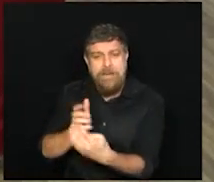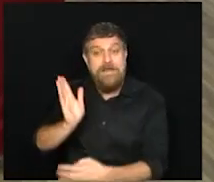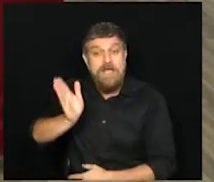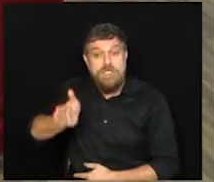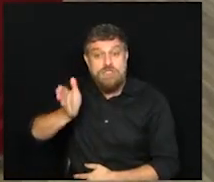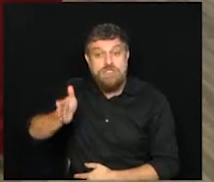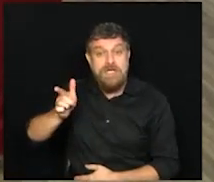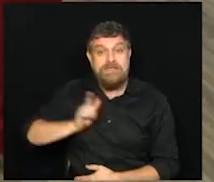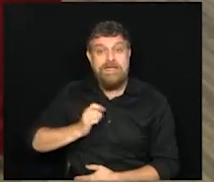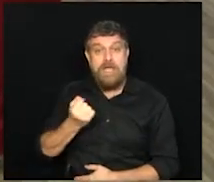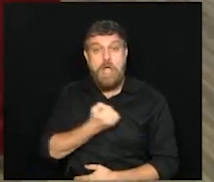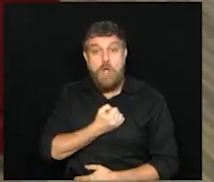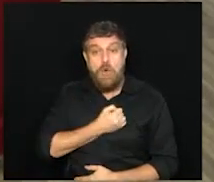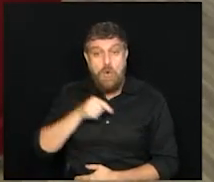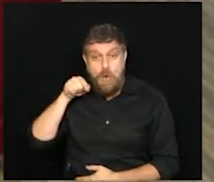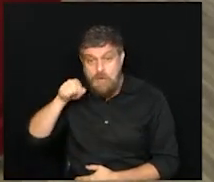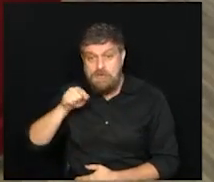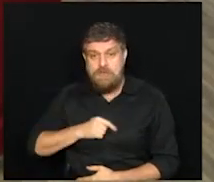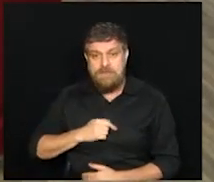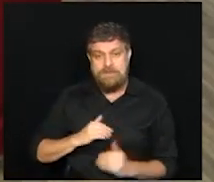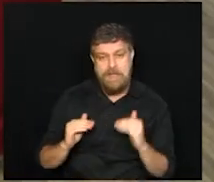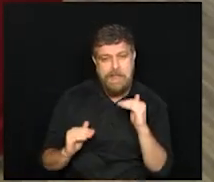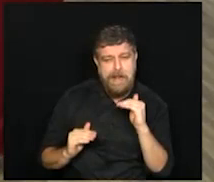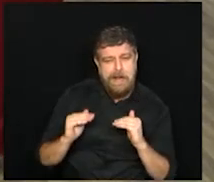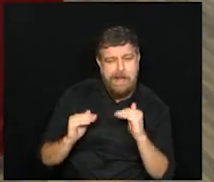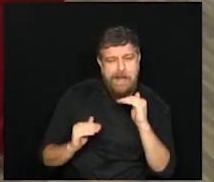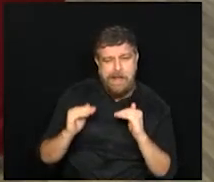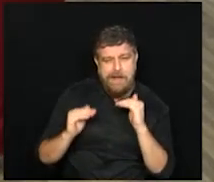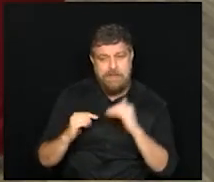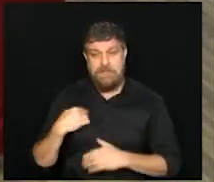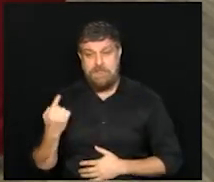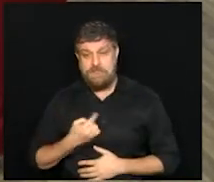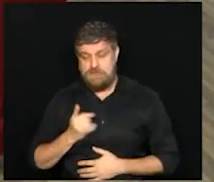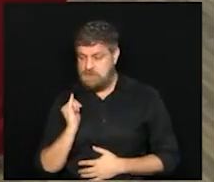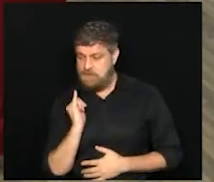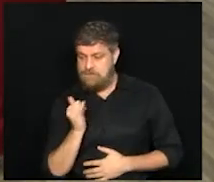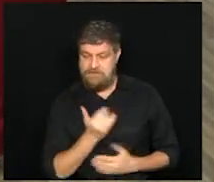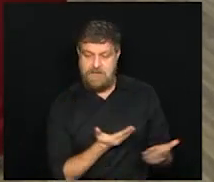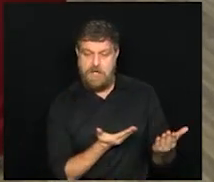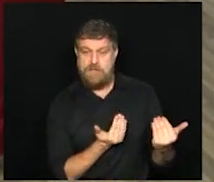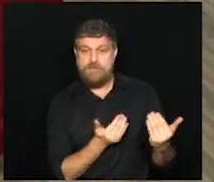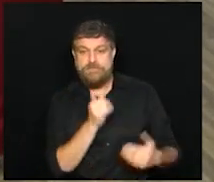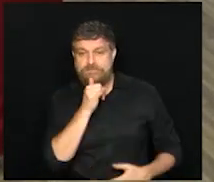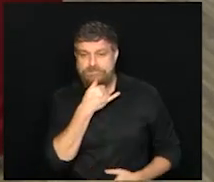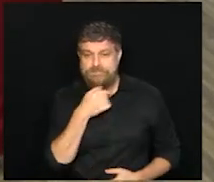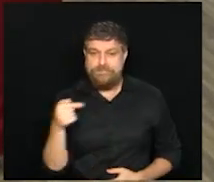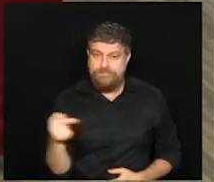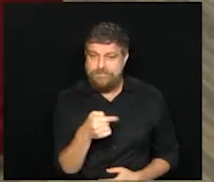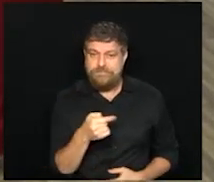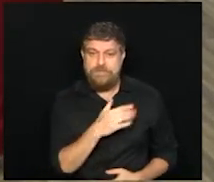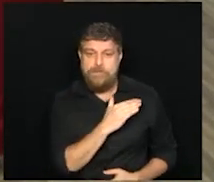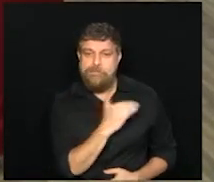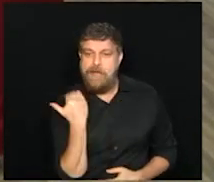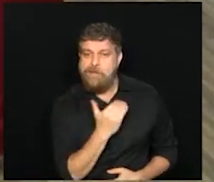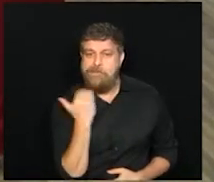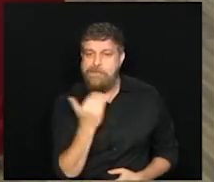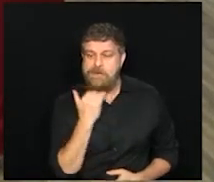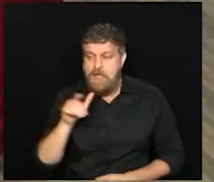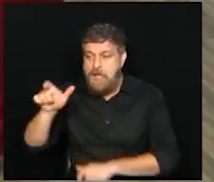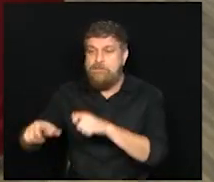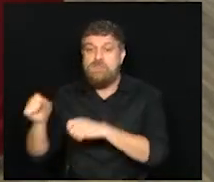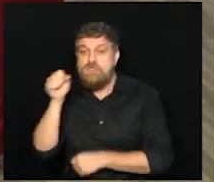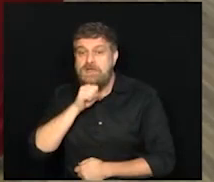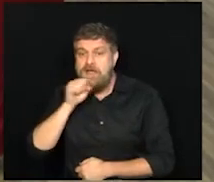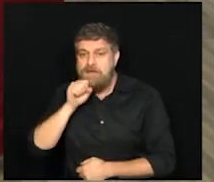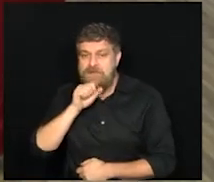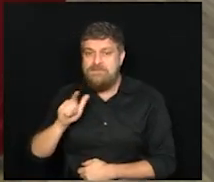que aos poucos aquele equilíbrio que a gente falava, os mais novos, infelizmente, é que estão indo a óbito e os mais velhos